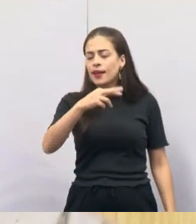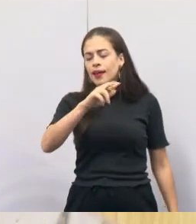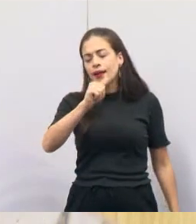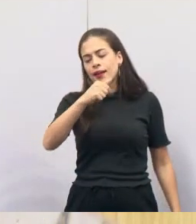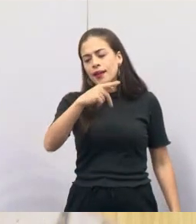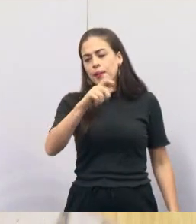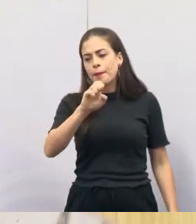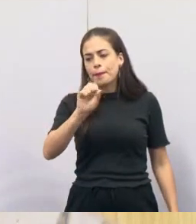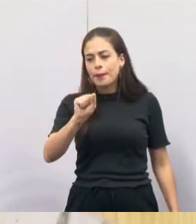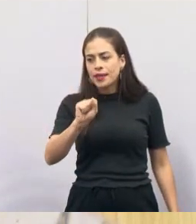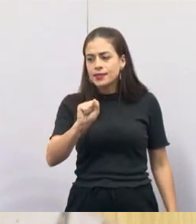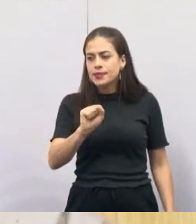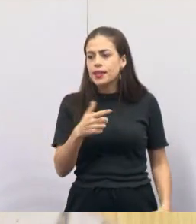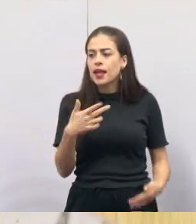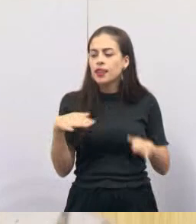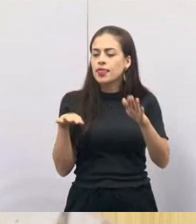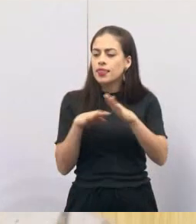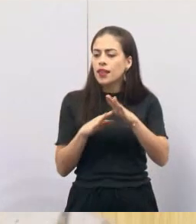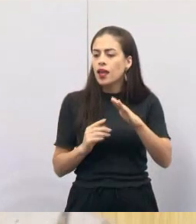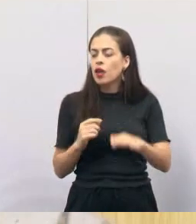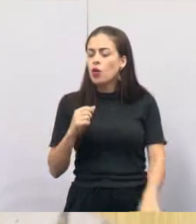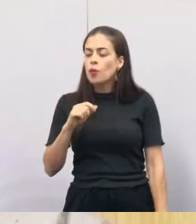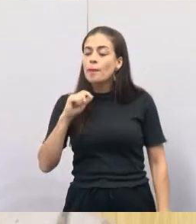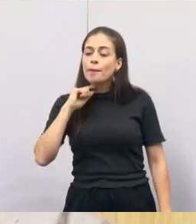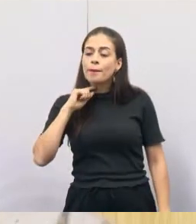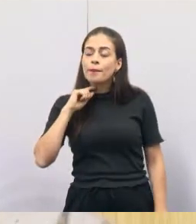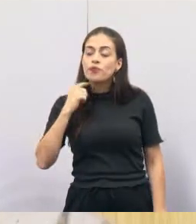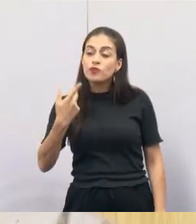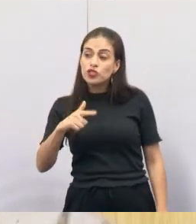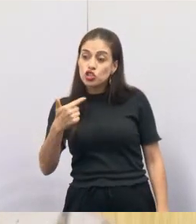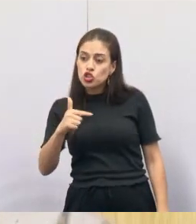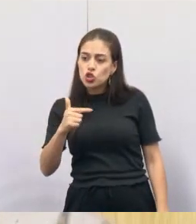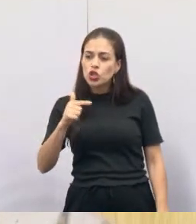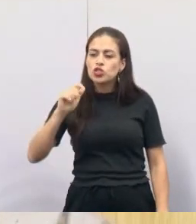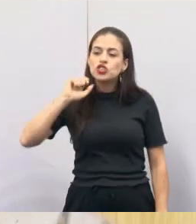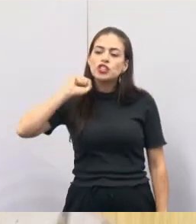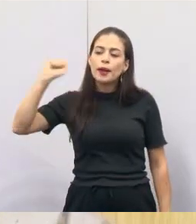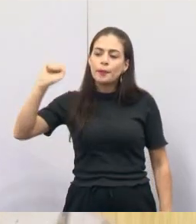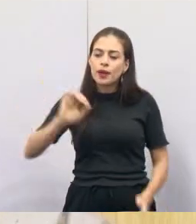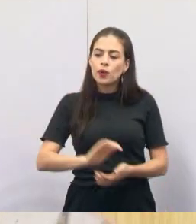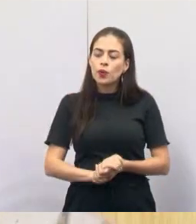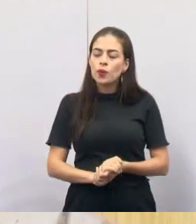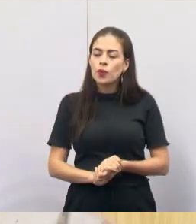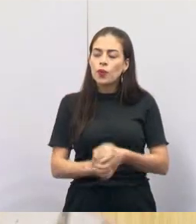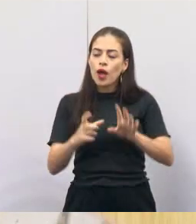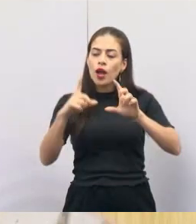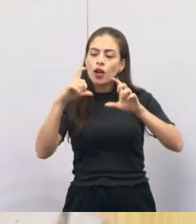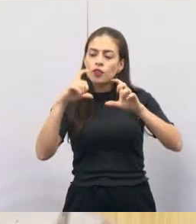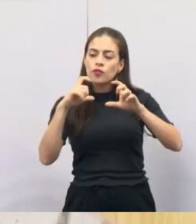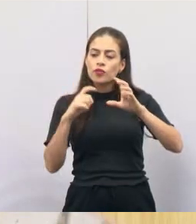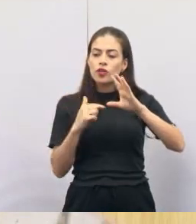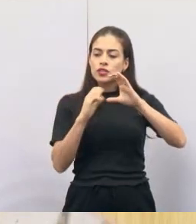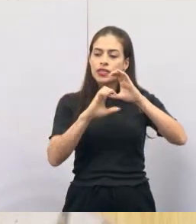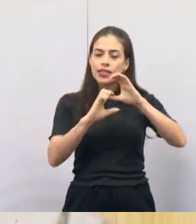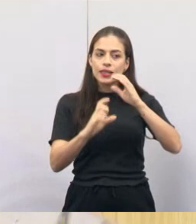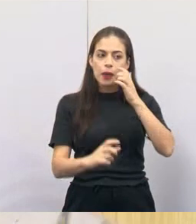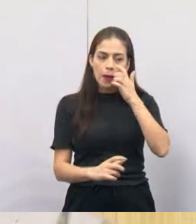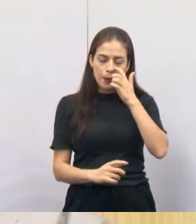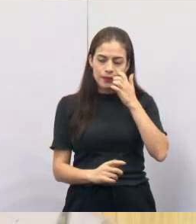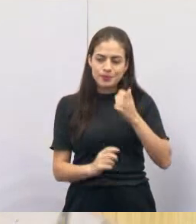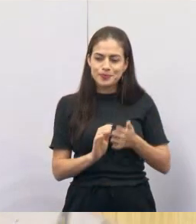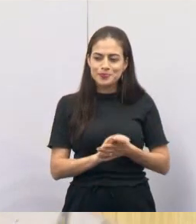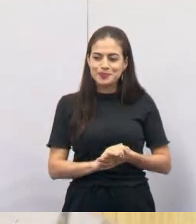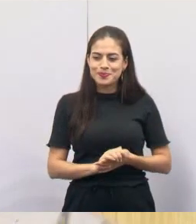1º de maio até o conjunto 22 de abril, seguem fotos anexas. Assim sendo,